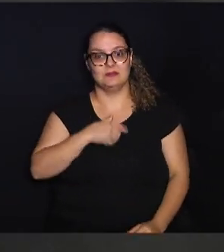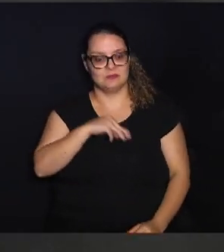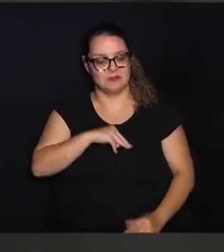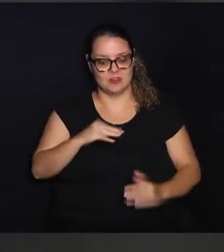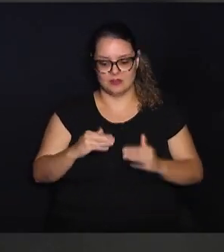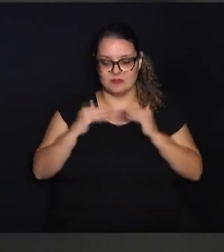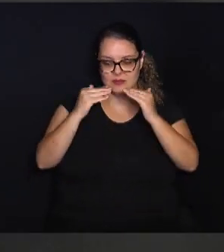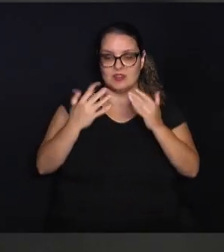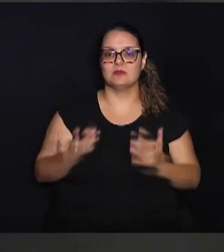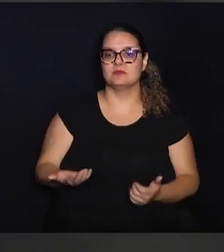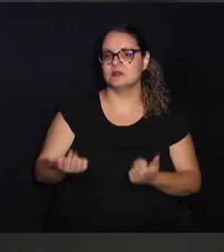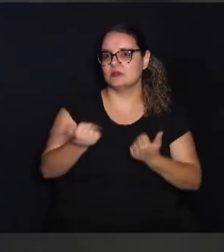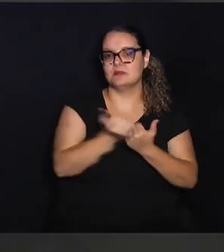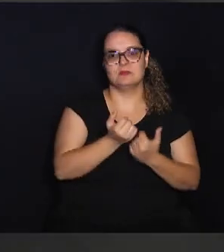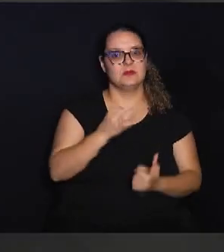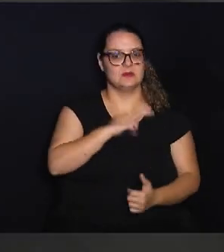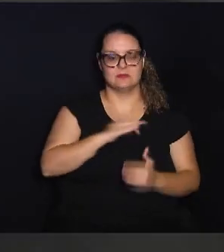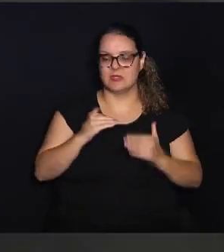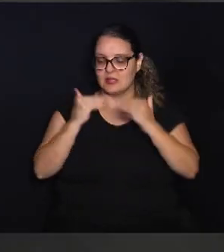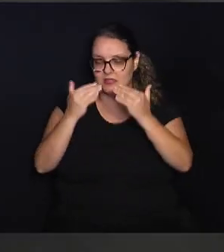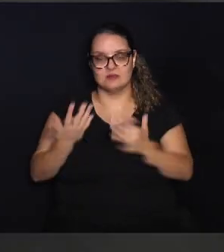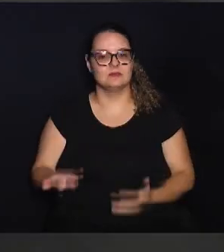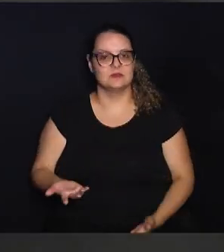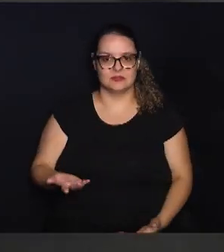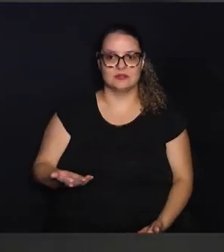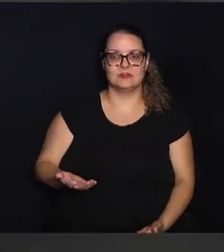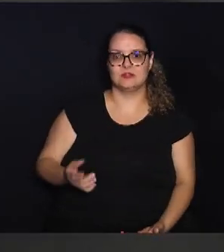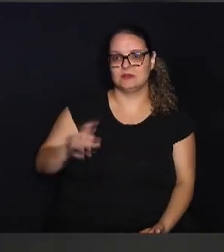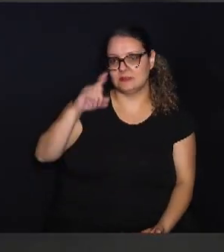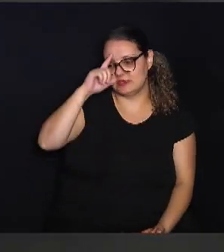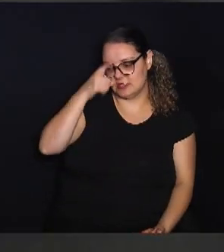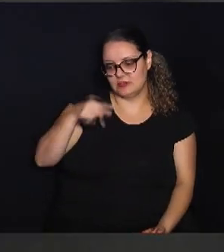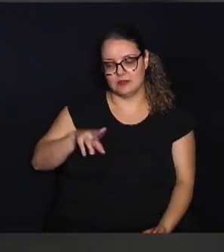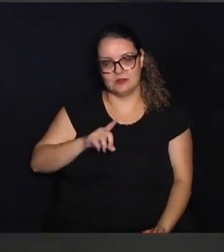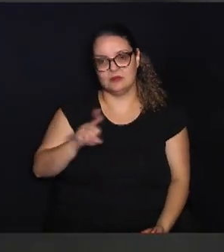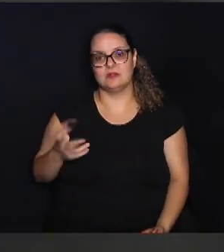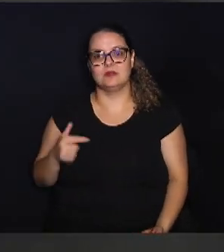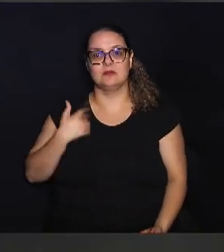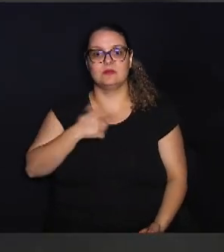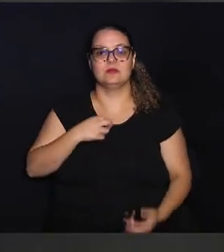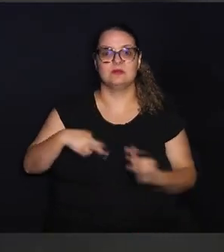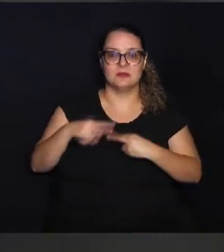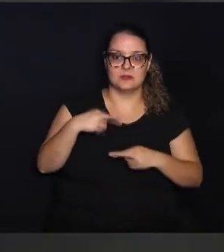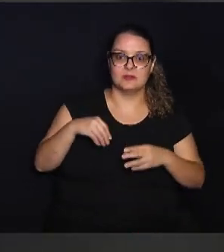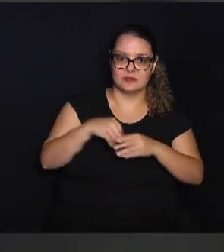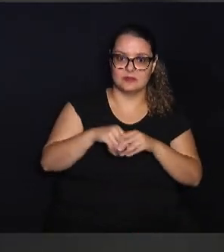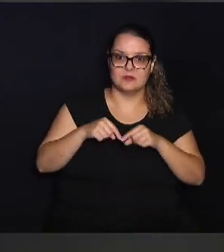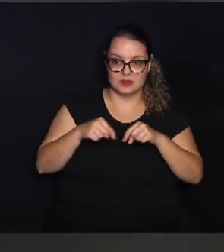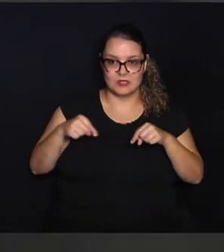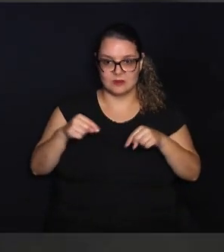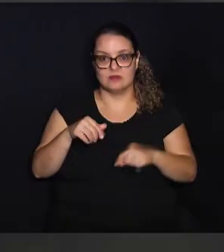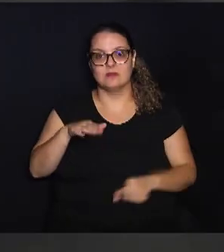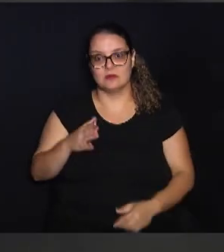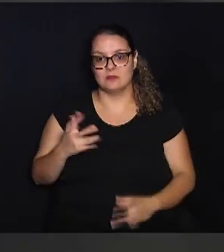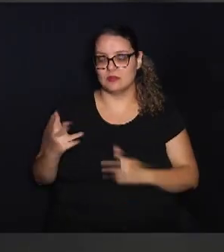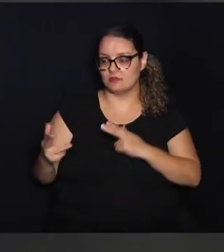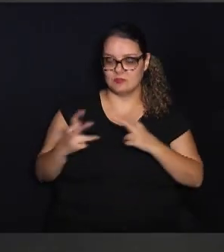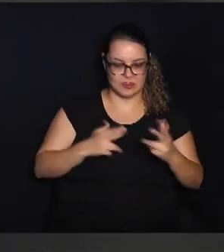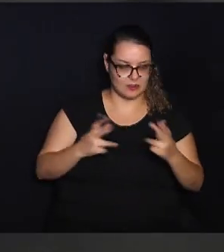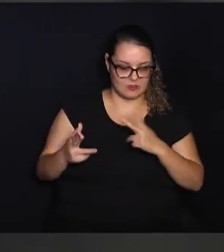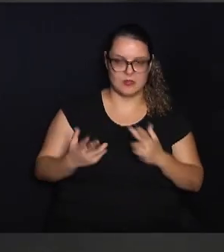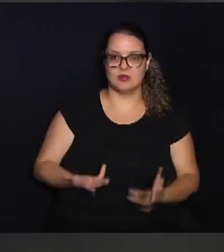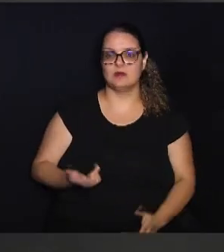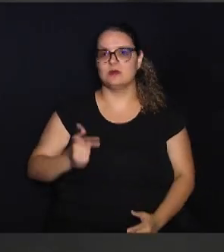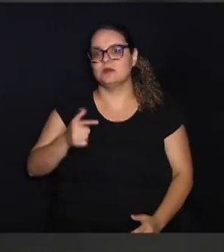acima do cargo, do salário, de ser patrão ou não, né? Então o nosso relacionamento no gabinete é muito de igual para igual. Não